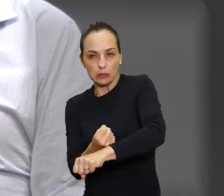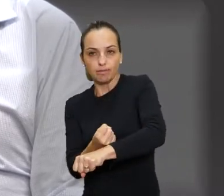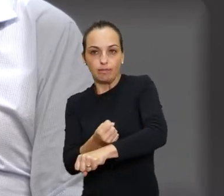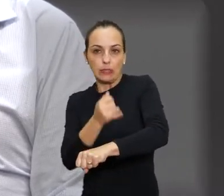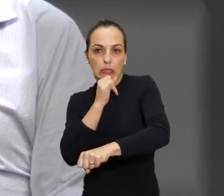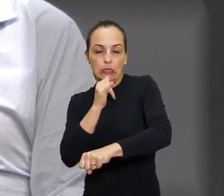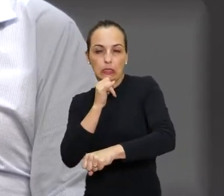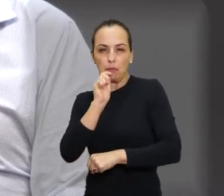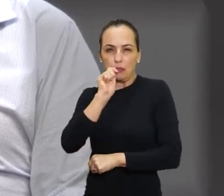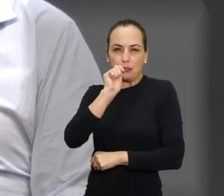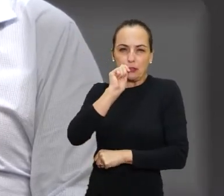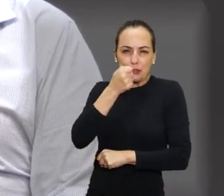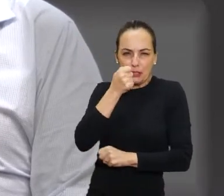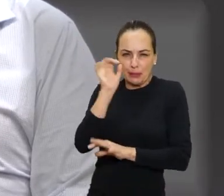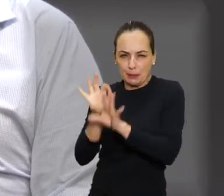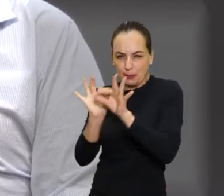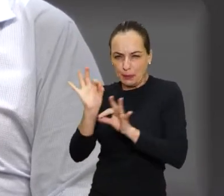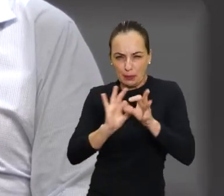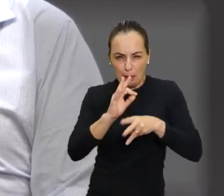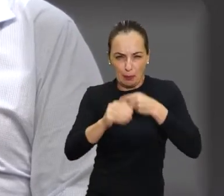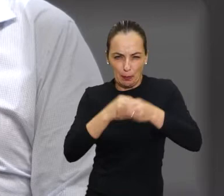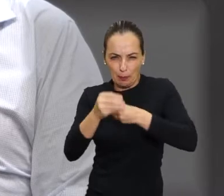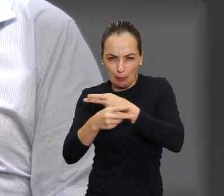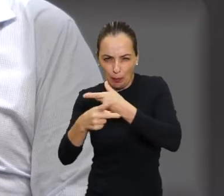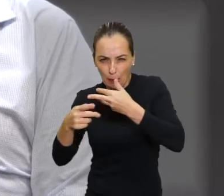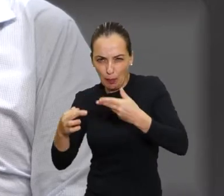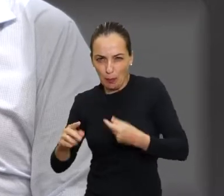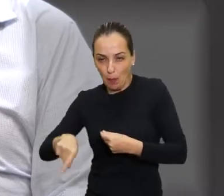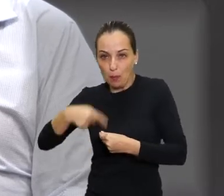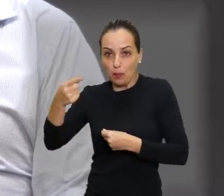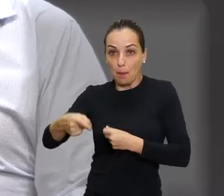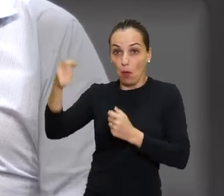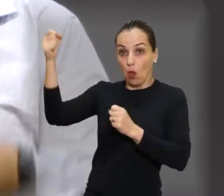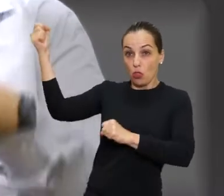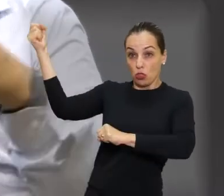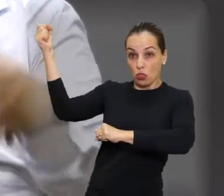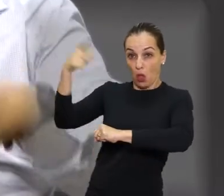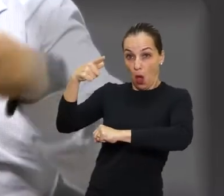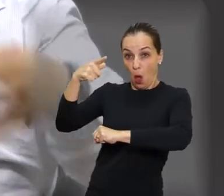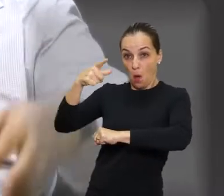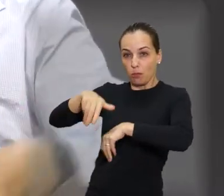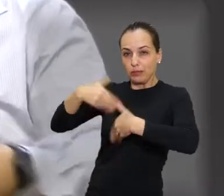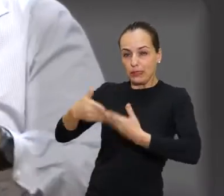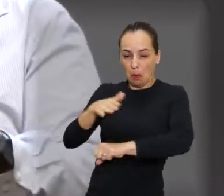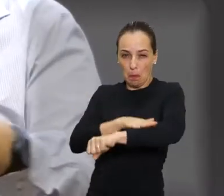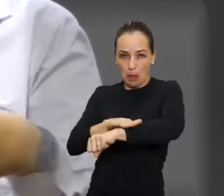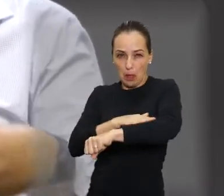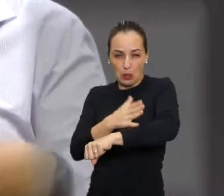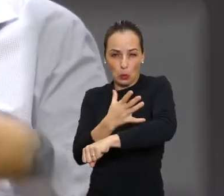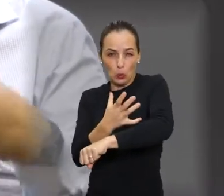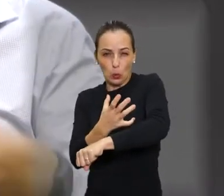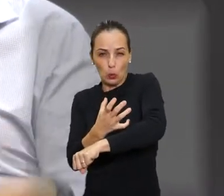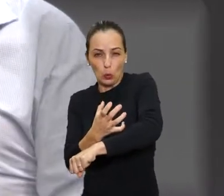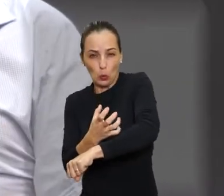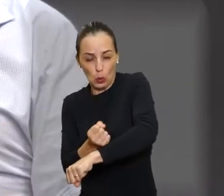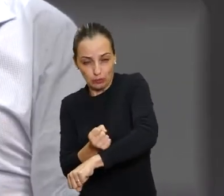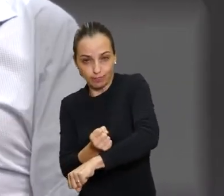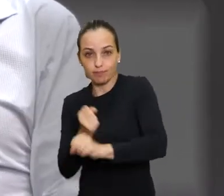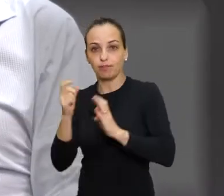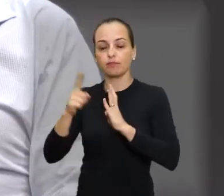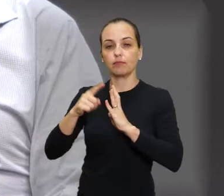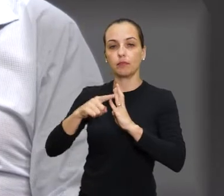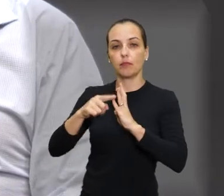mais conhecido, a pessoa que vai lá mexer com o limão e acaba tendo uma queimadura, porque na casca do limão tem uma substância que junto com o